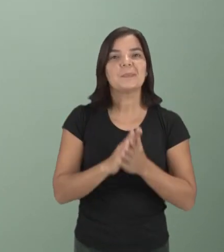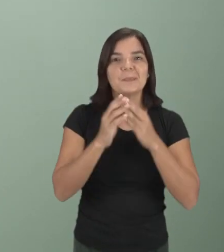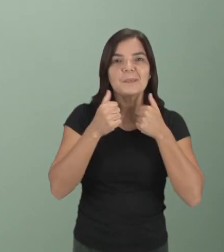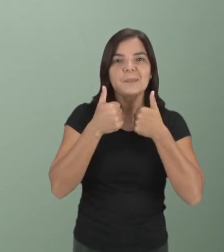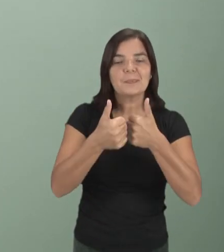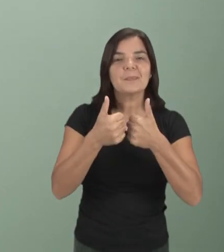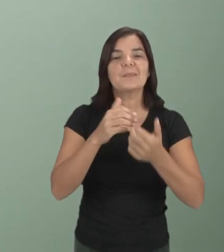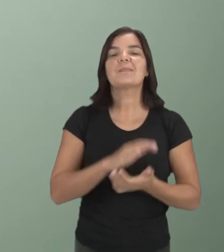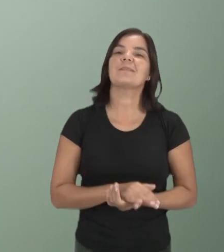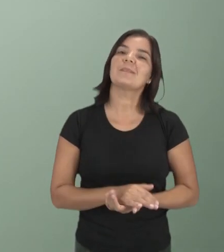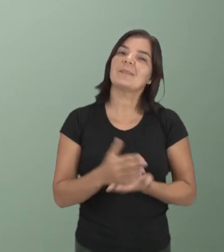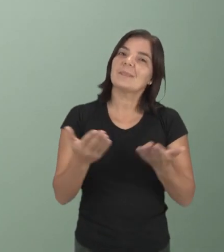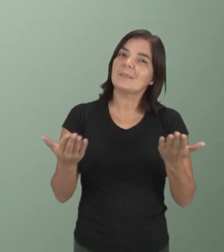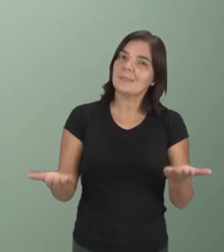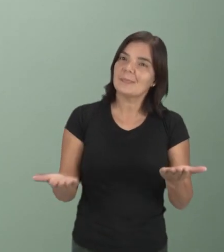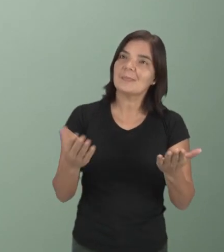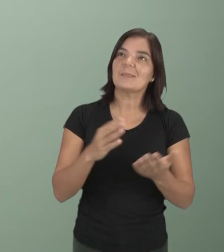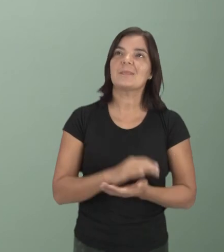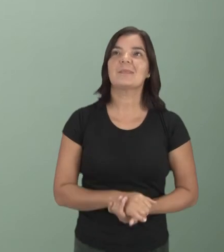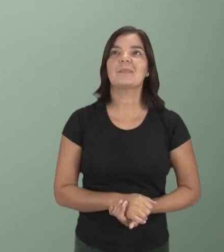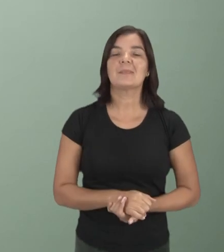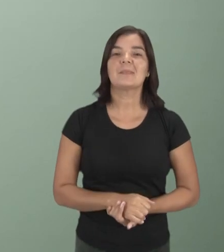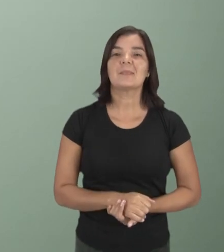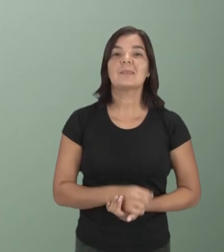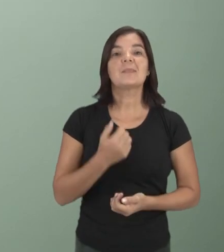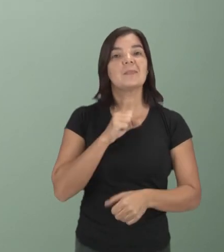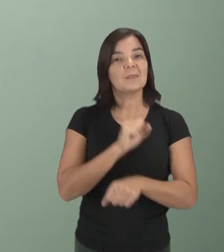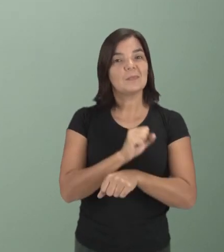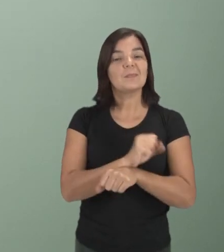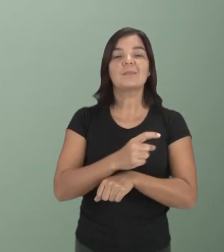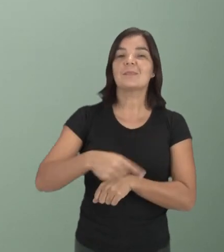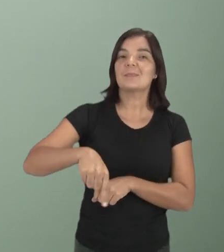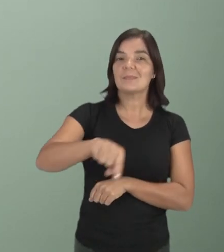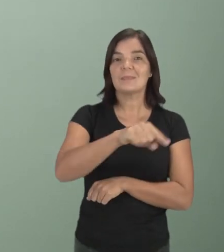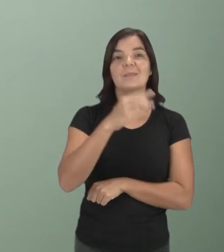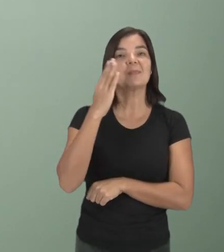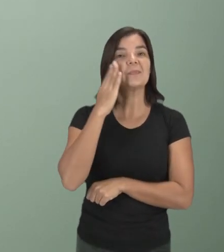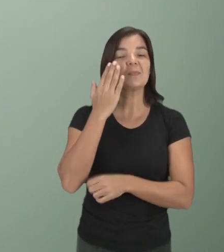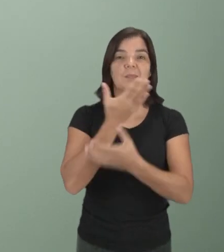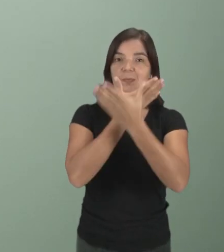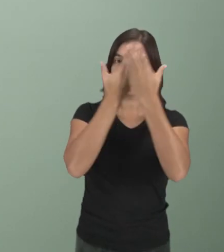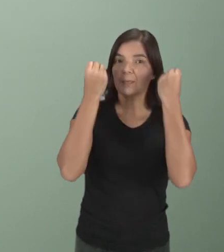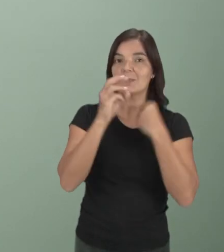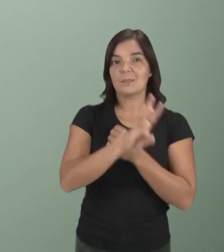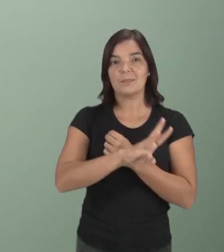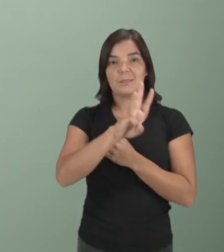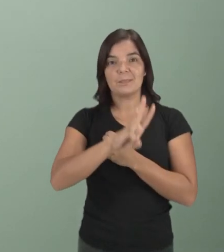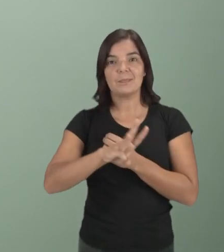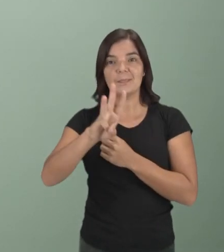bom? Ficamos por aqui, espero que vocês tenham entendido, não esqueçam de